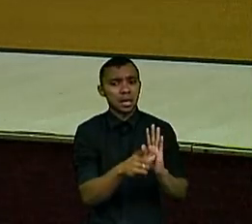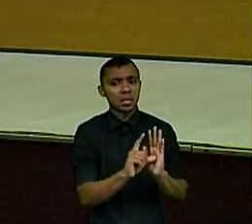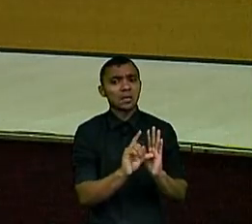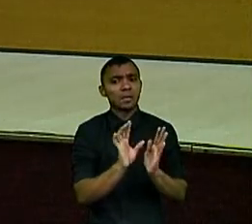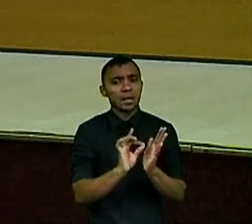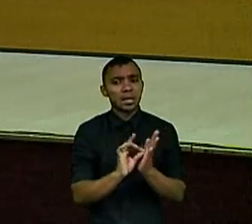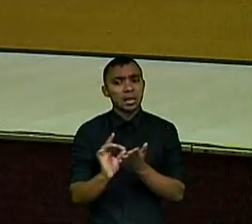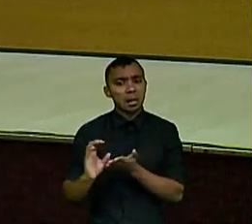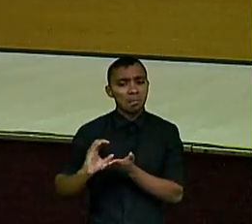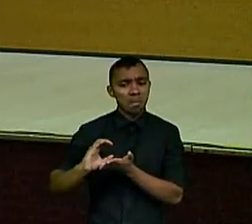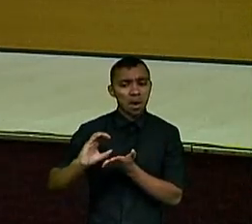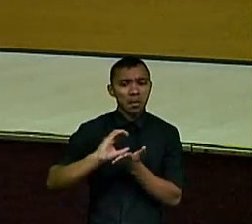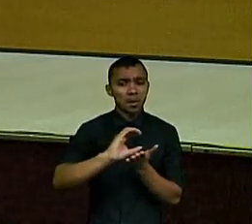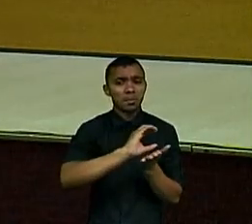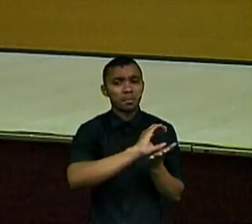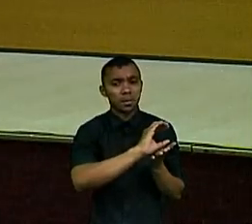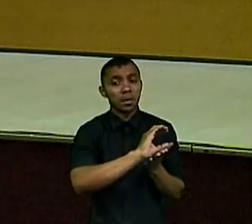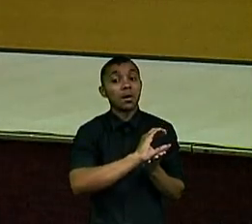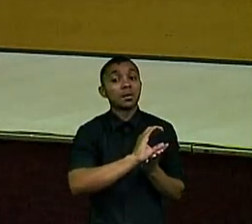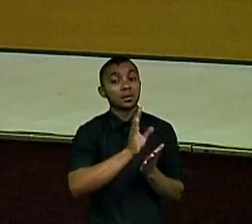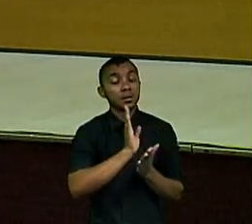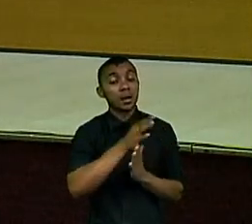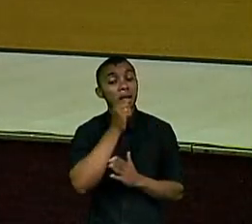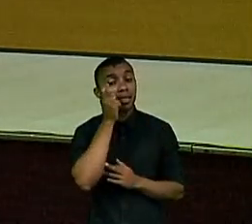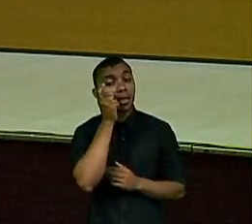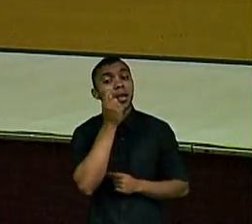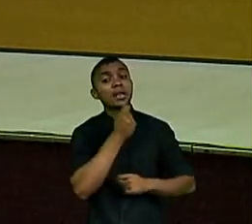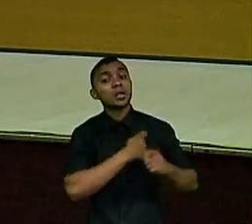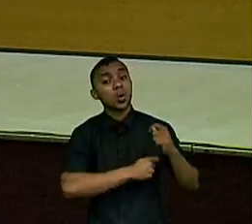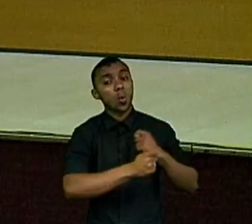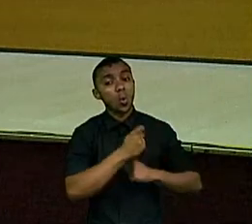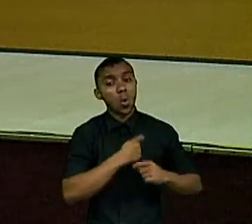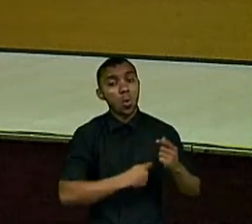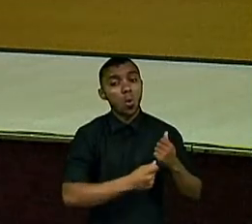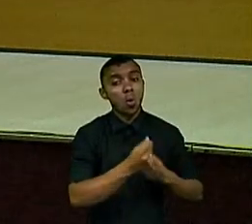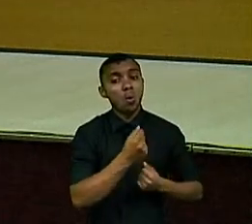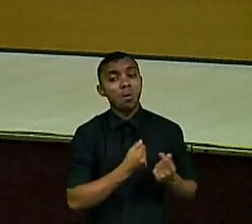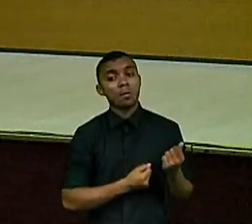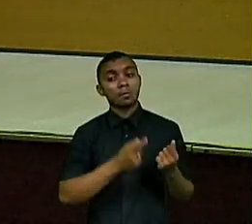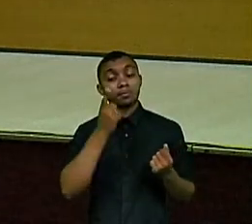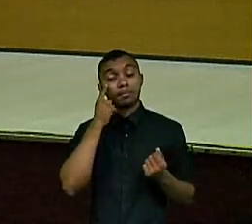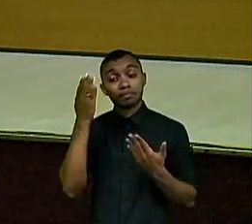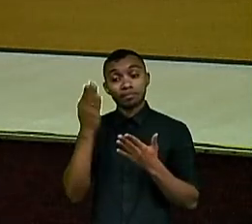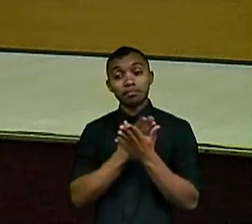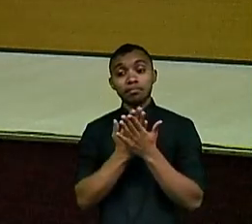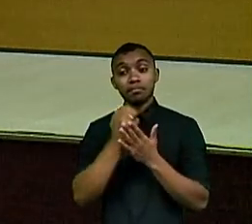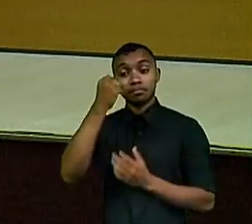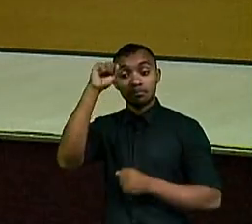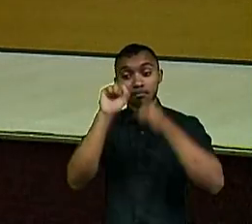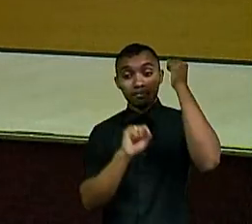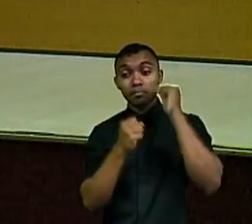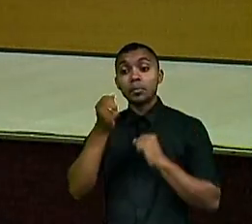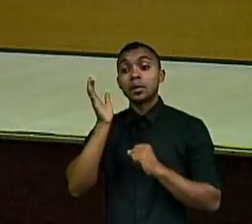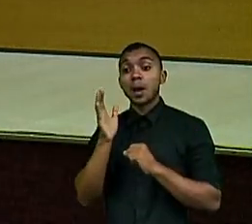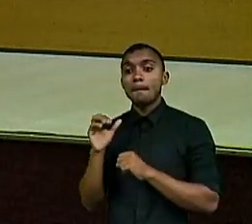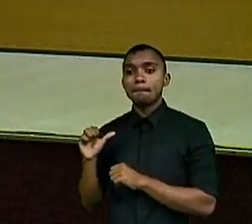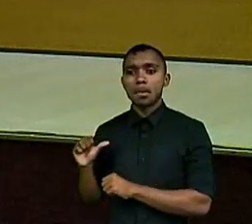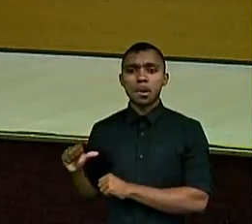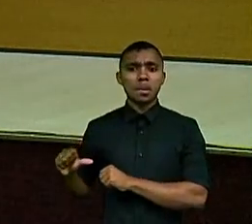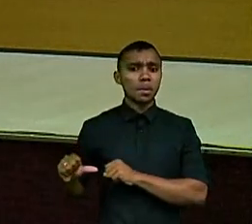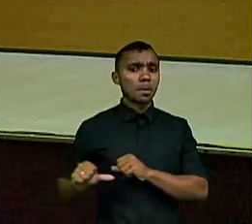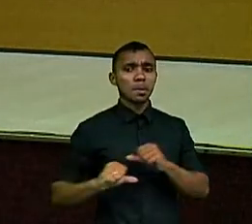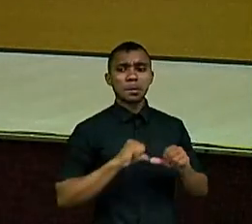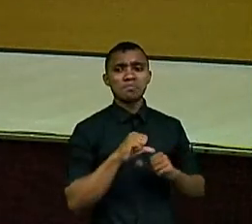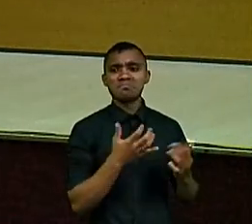de partido de candidato é porque ele tem interesse econômico nisso mais uma aqui para a Revolução Industrial gente isso vai ser uma transformação incrível